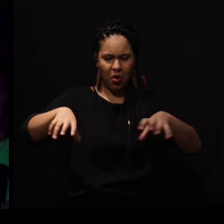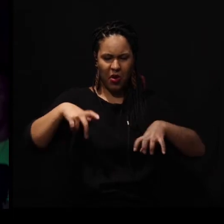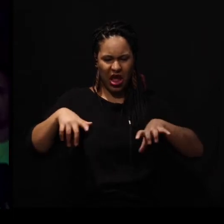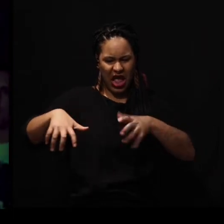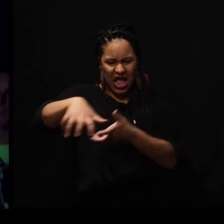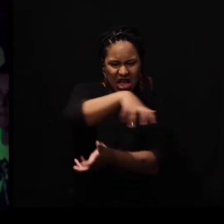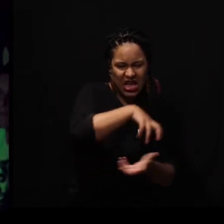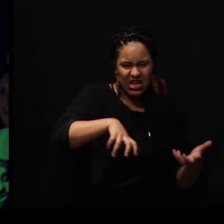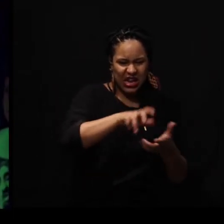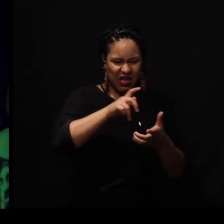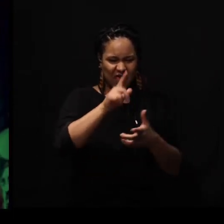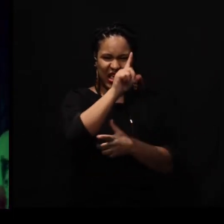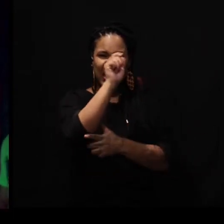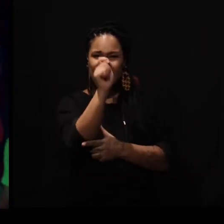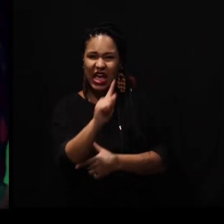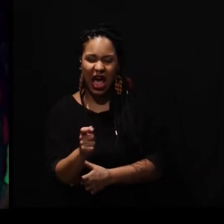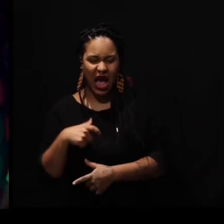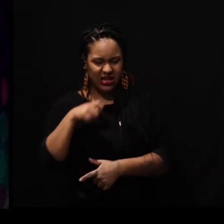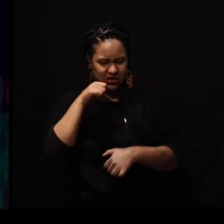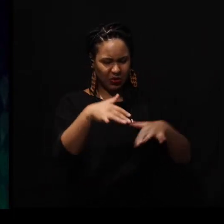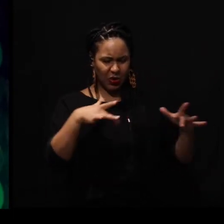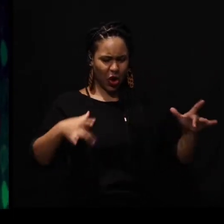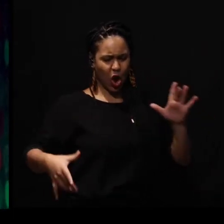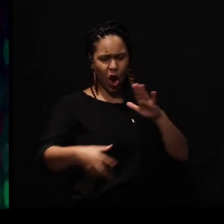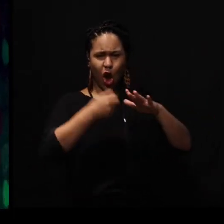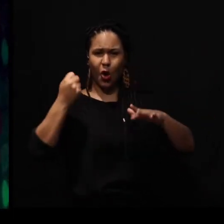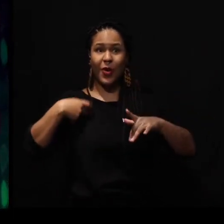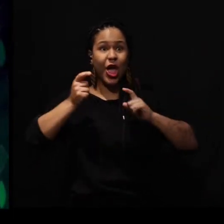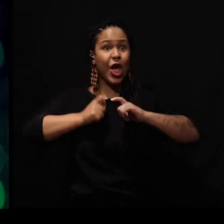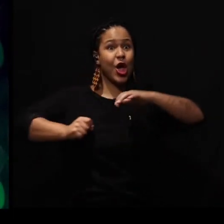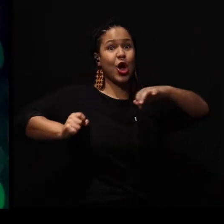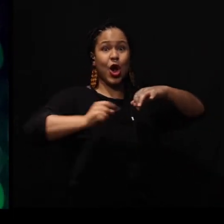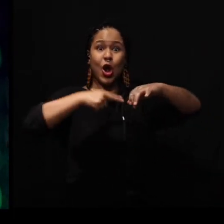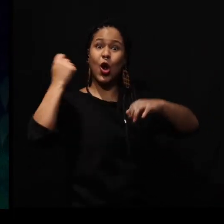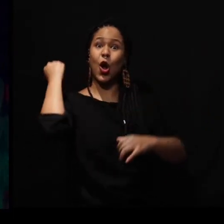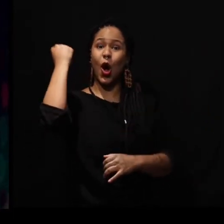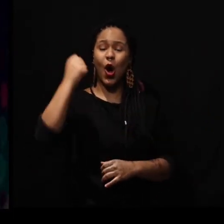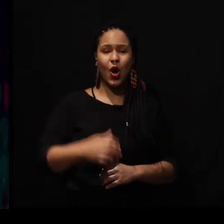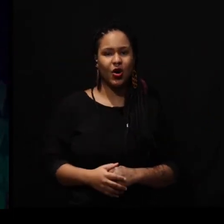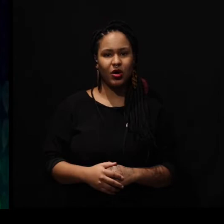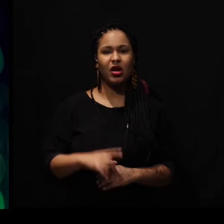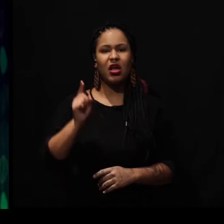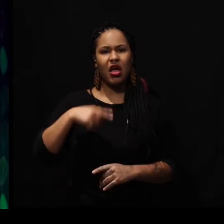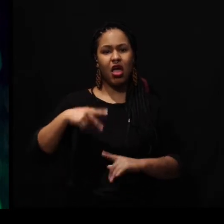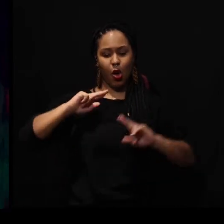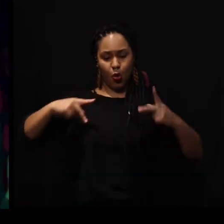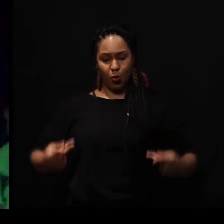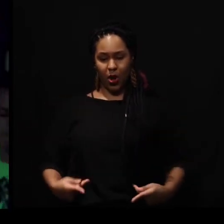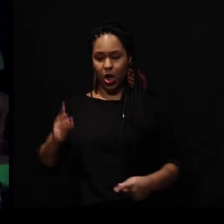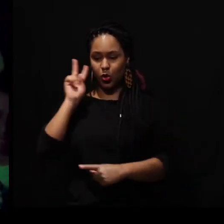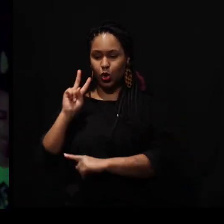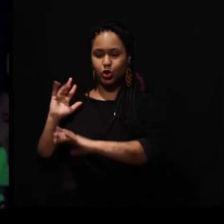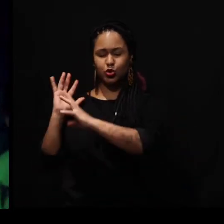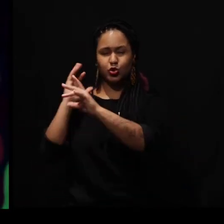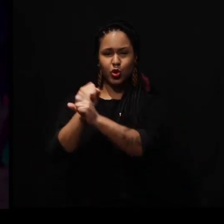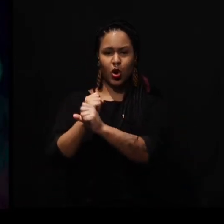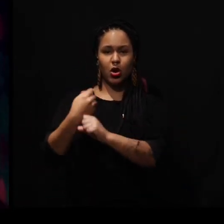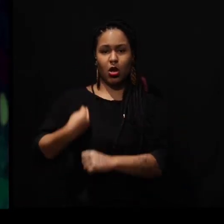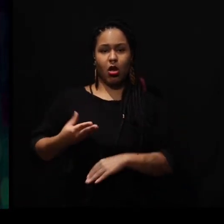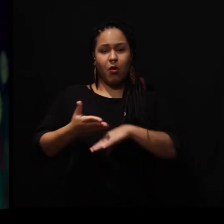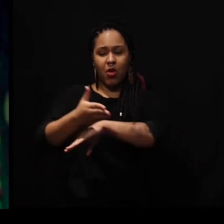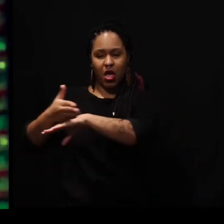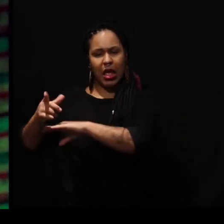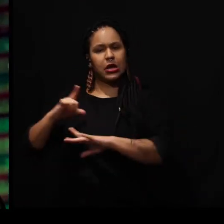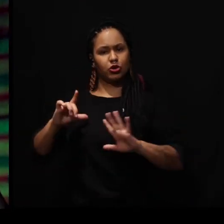gentrificados, greves, guardas, gás, golpes, gol! Humanos históricos habitando